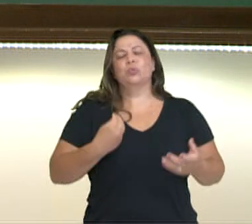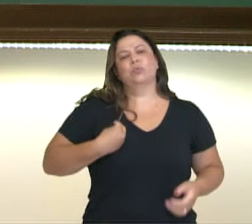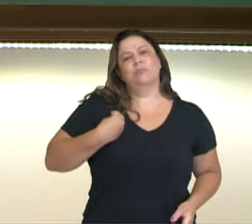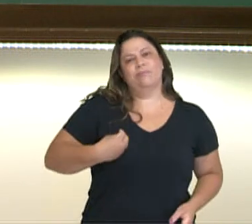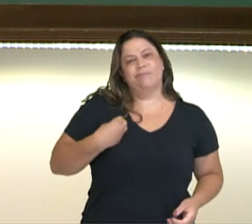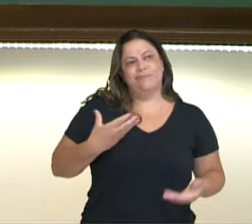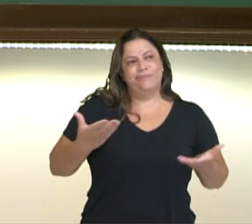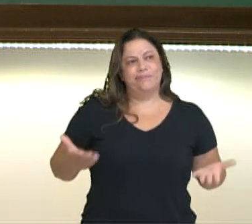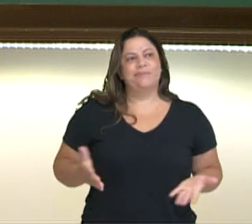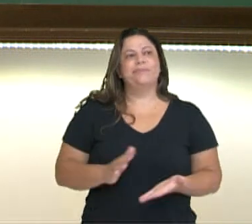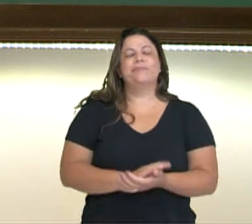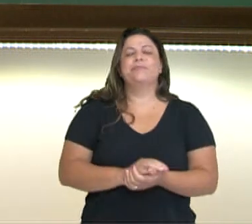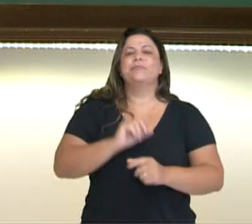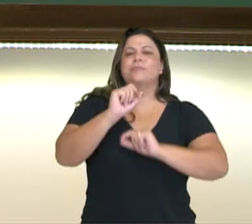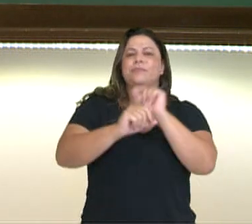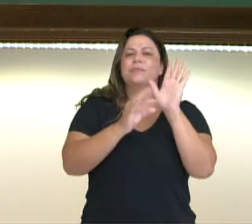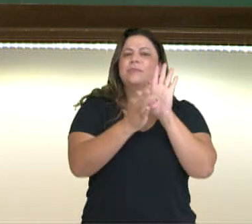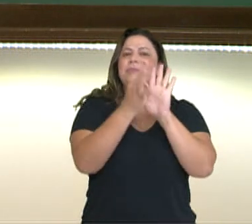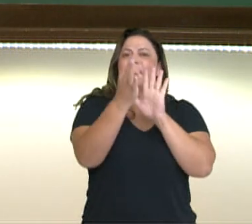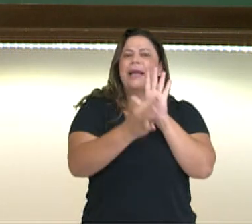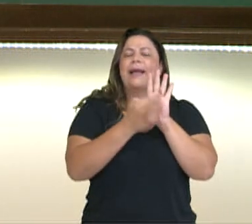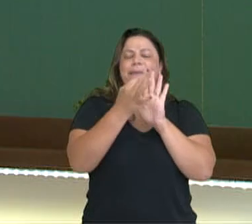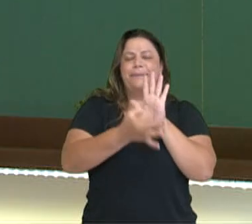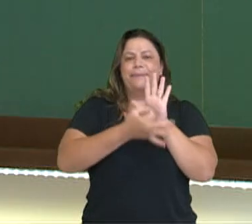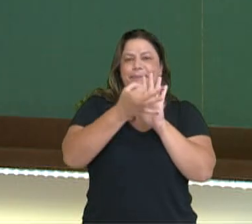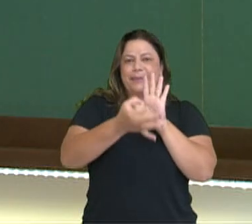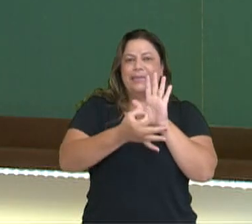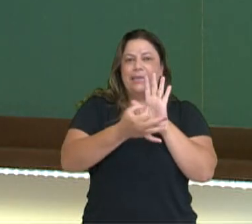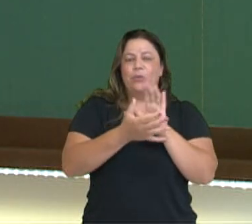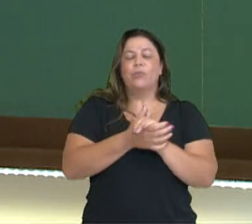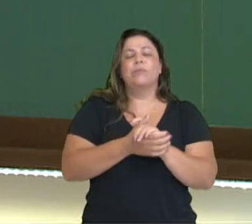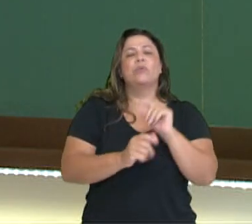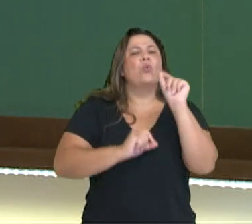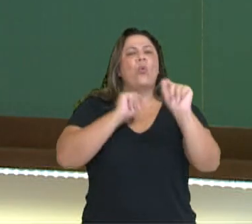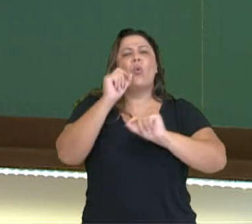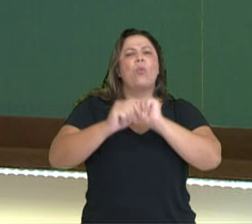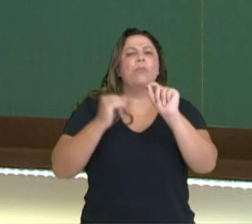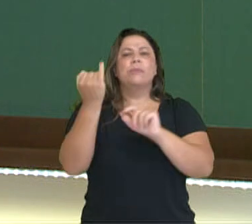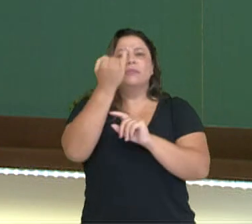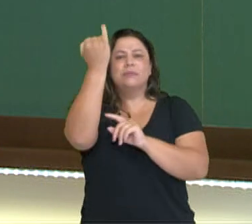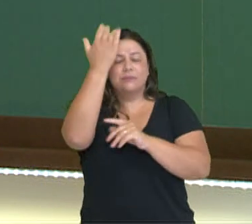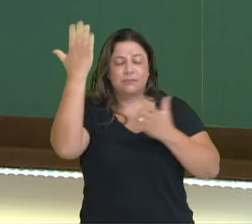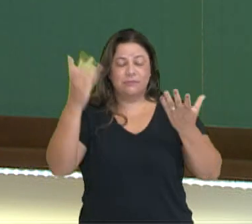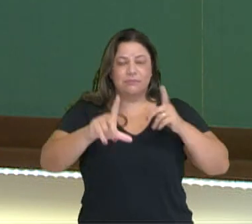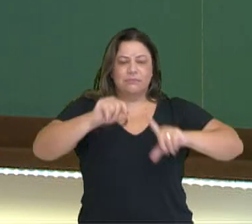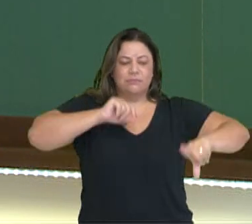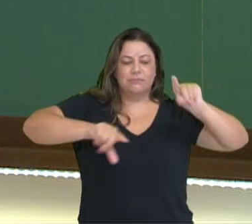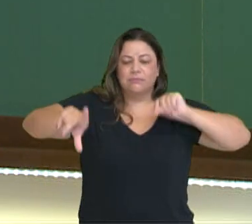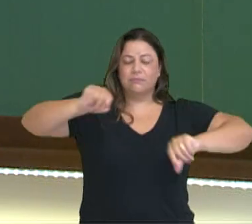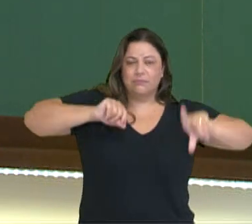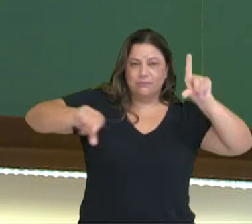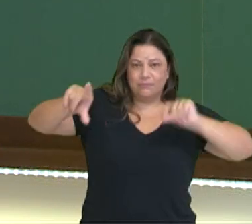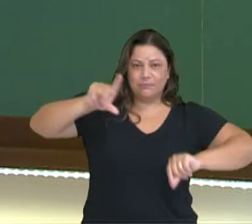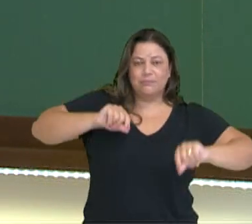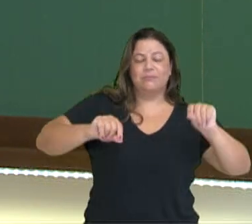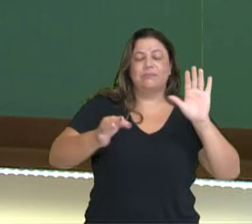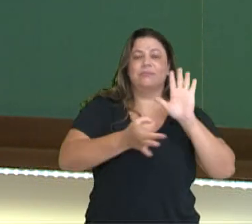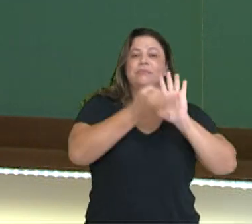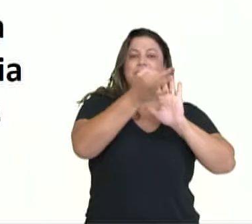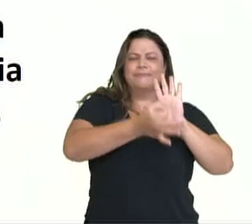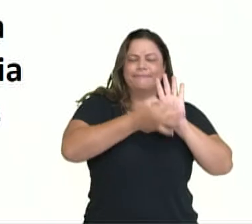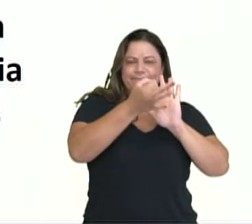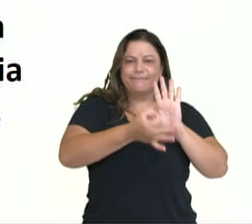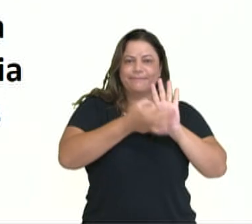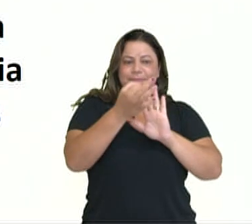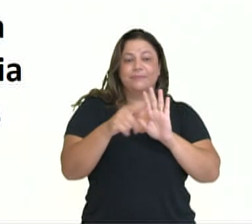A argumentação. Quando a gente fala da argumentação, é muito importante você selecionar os argumentos que vai